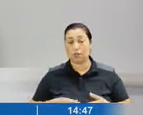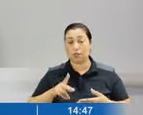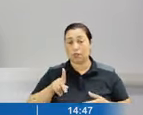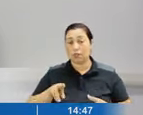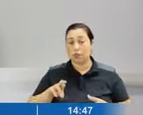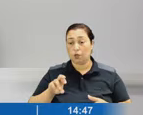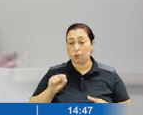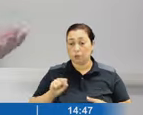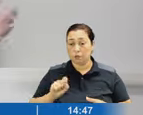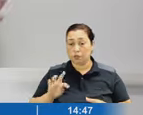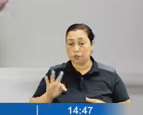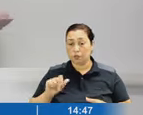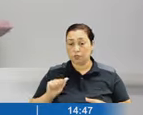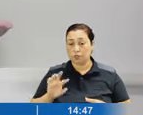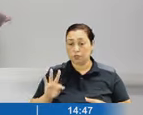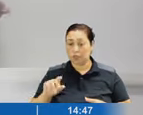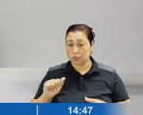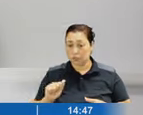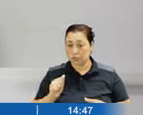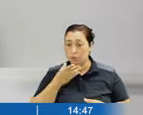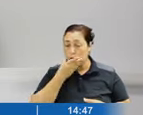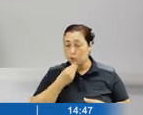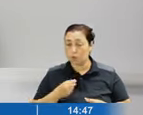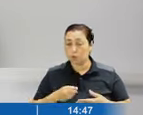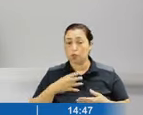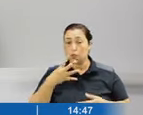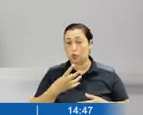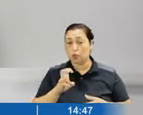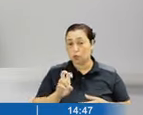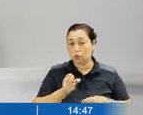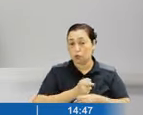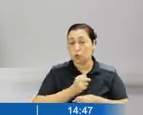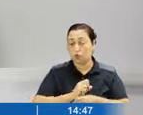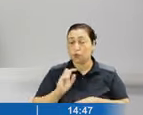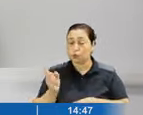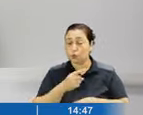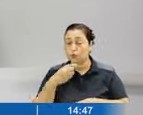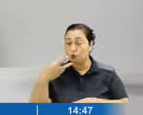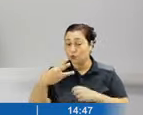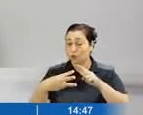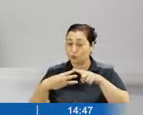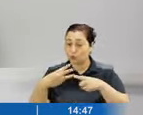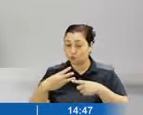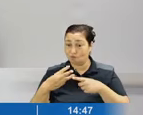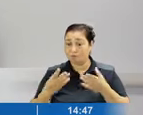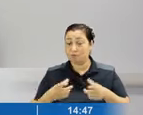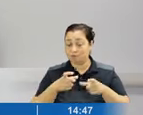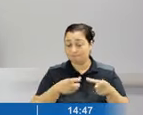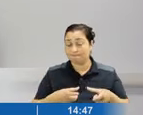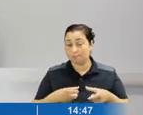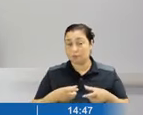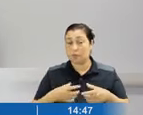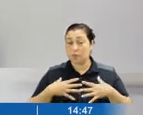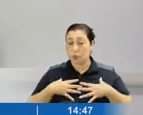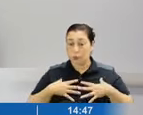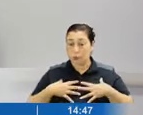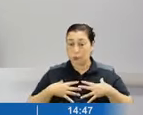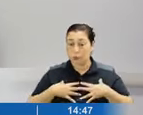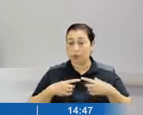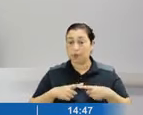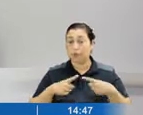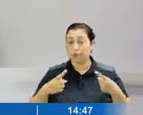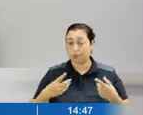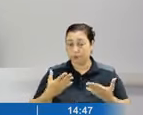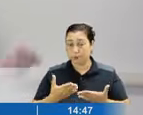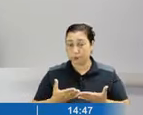homem. Há uns 4, 5 anos atrás, nós estávamos em terceiro lugar. Então, o câncer de pulmão ele era